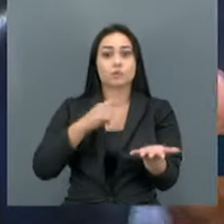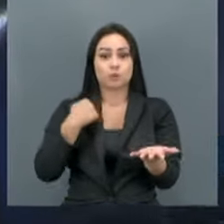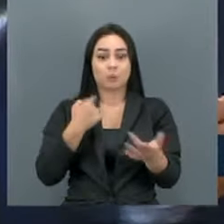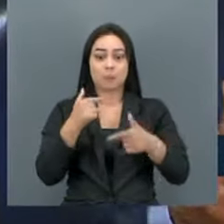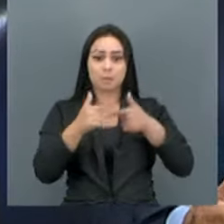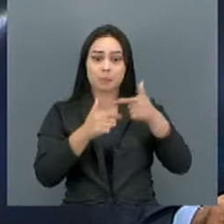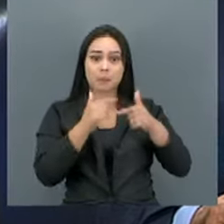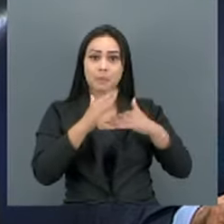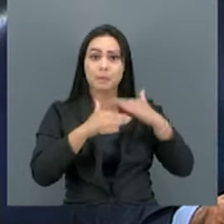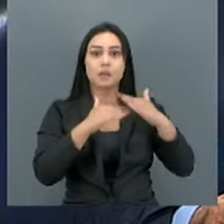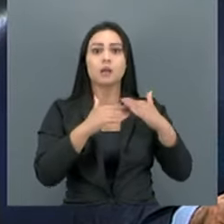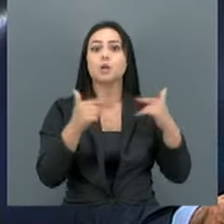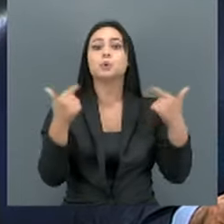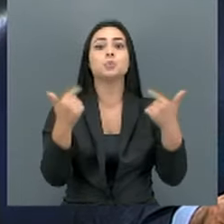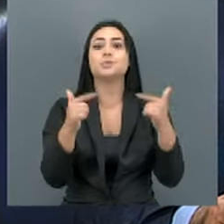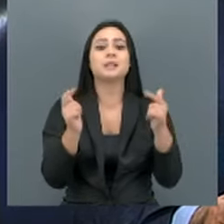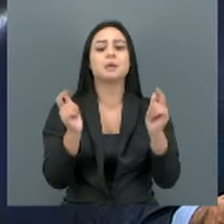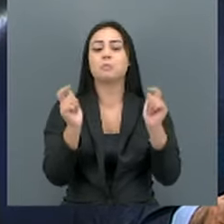não temos os equipamentos.